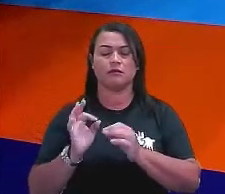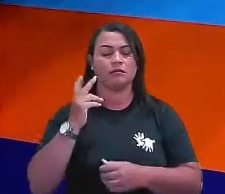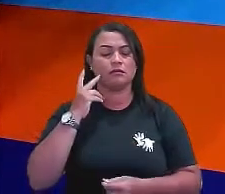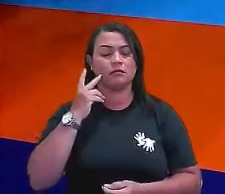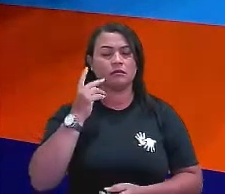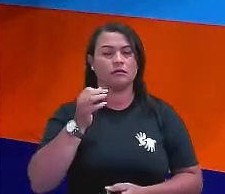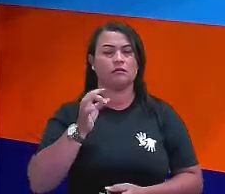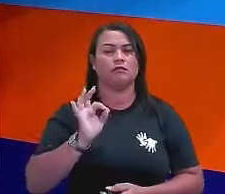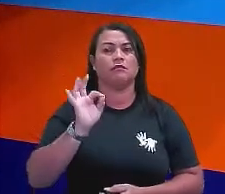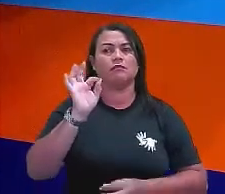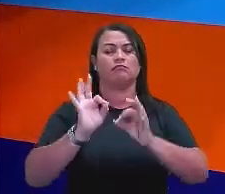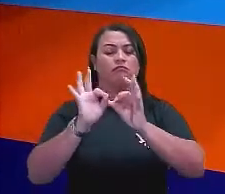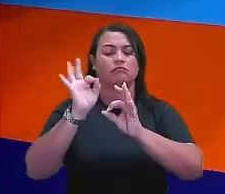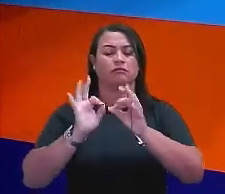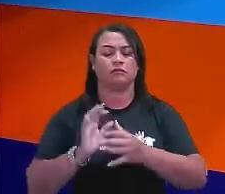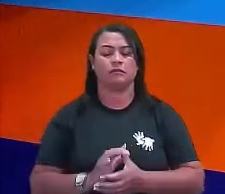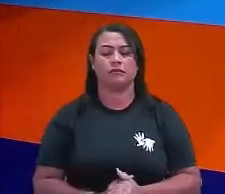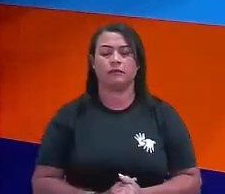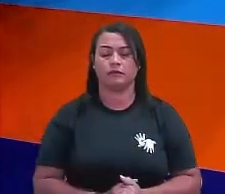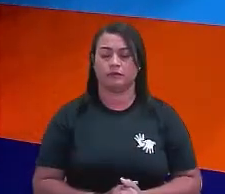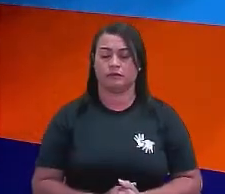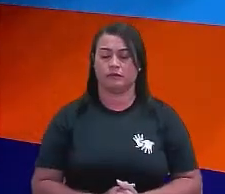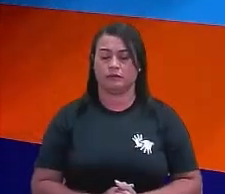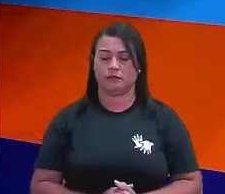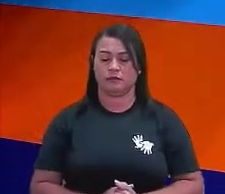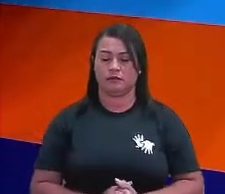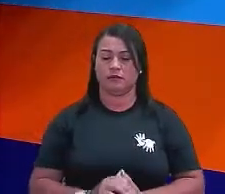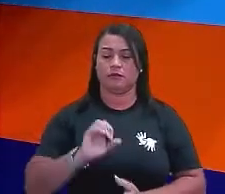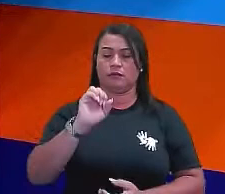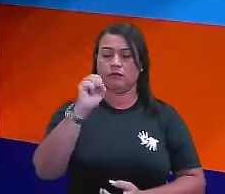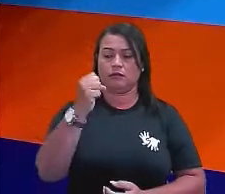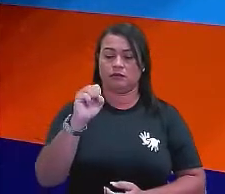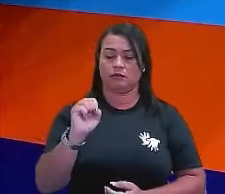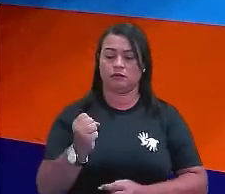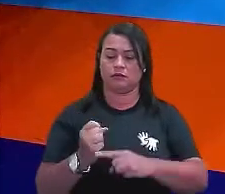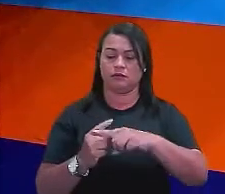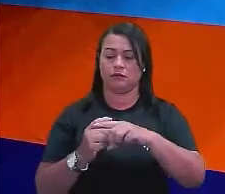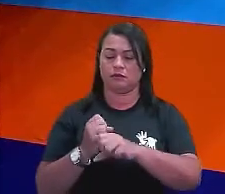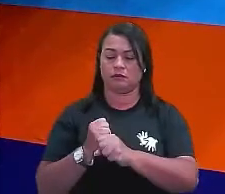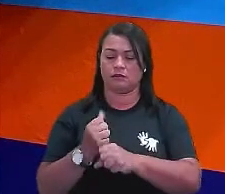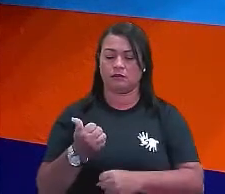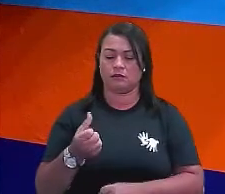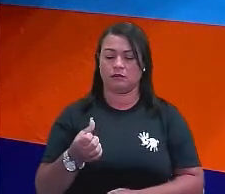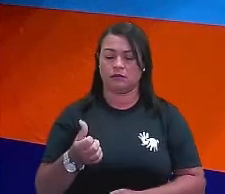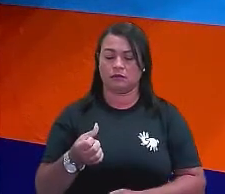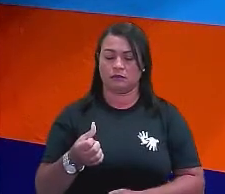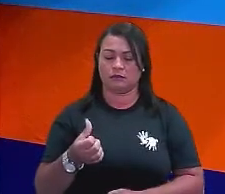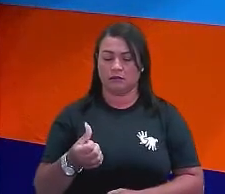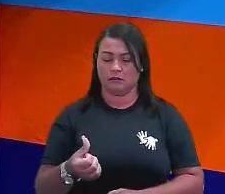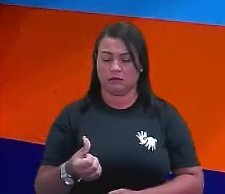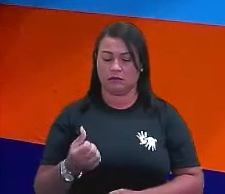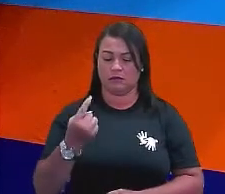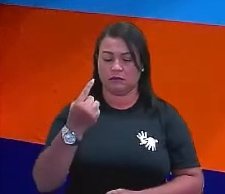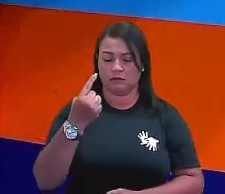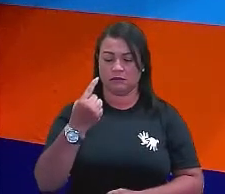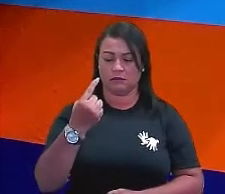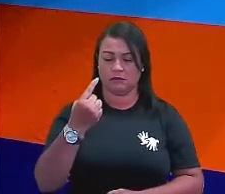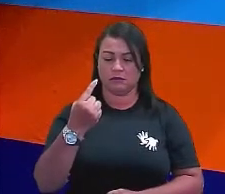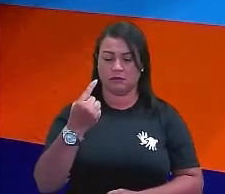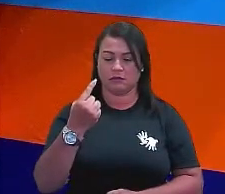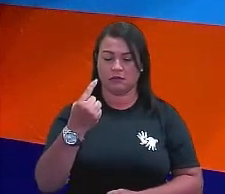está em cima. Não tem problema. Então, 8 mais 8, 16. Boto 6, subo